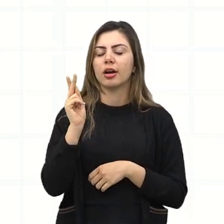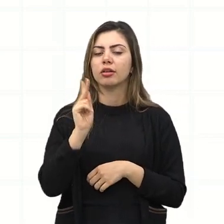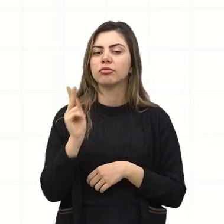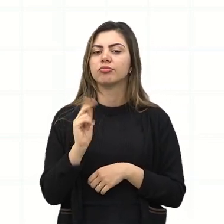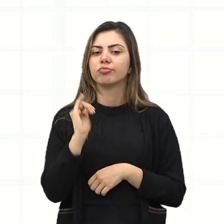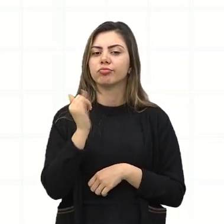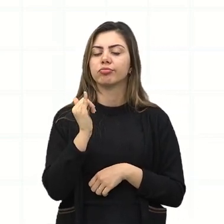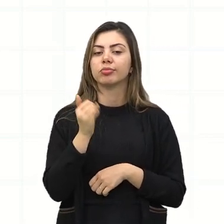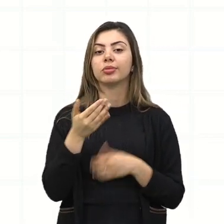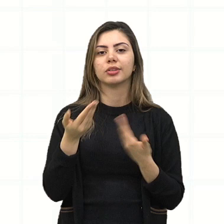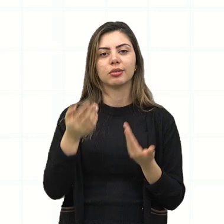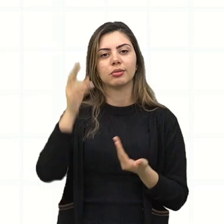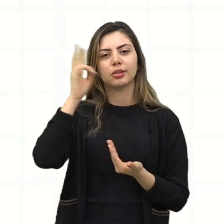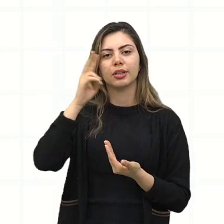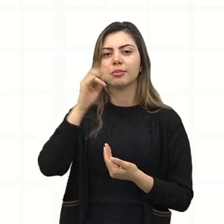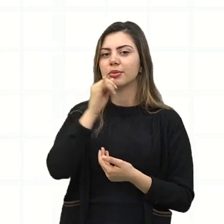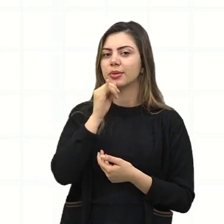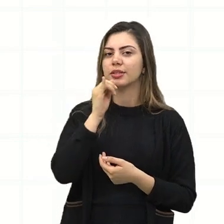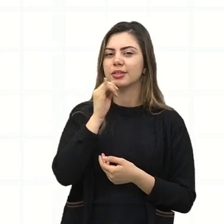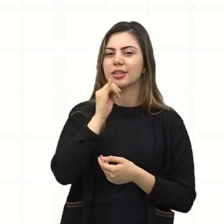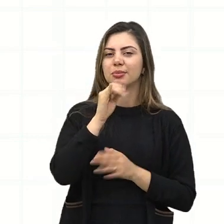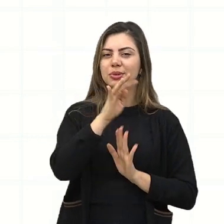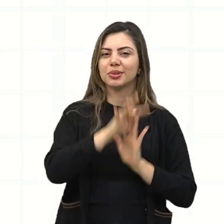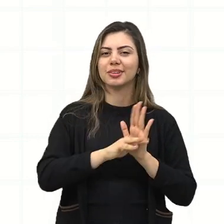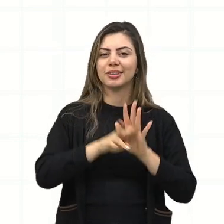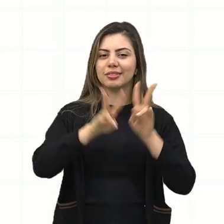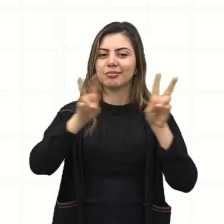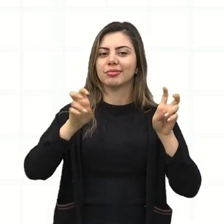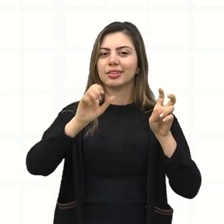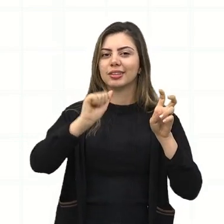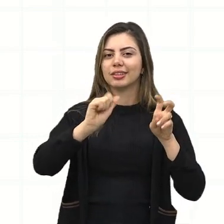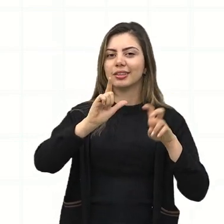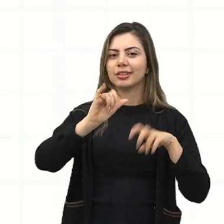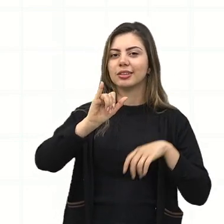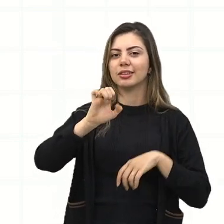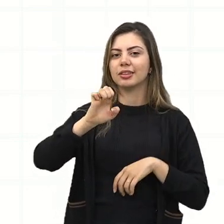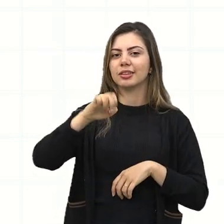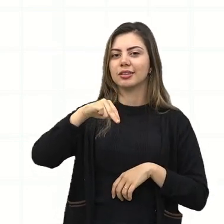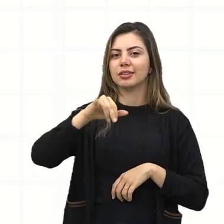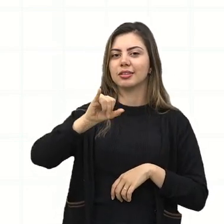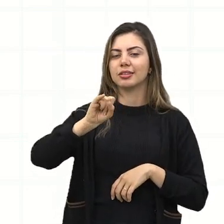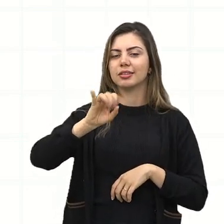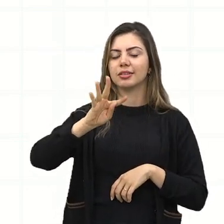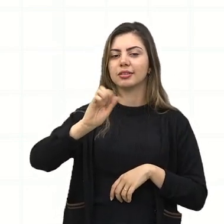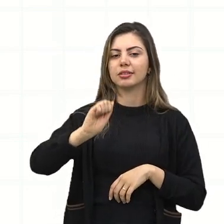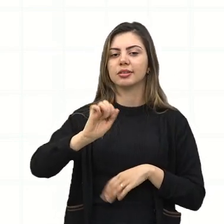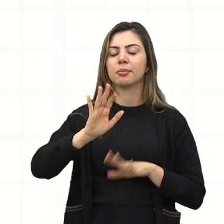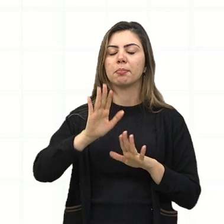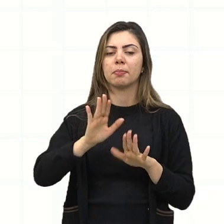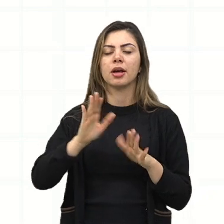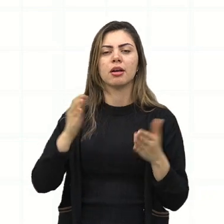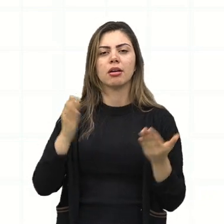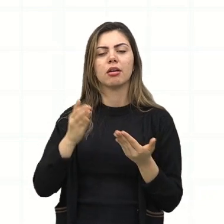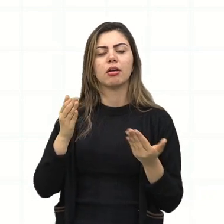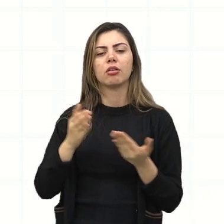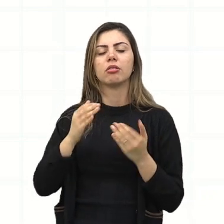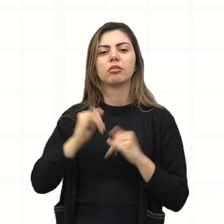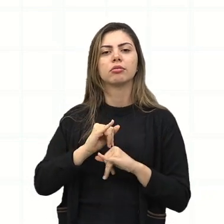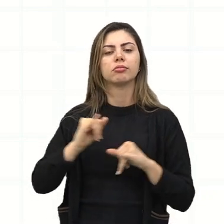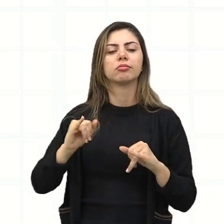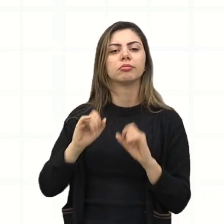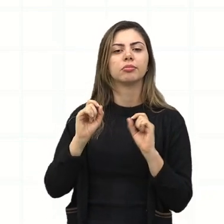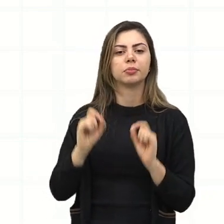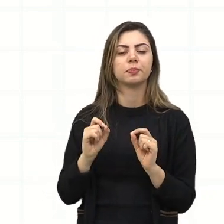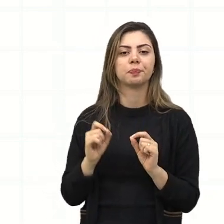Como exemplo, a gente tem o alienista, certo? Mas eu quero enfatizar com vocês justamente